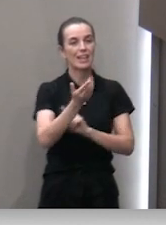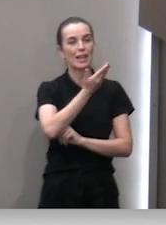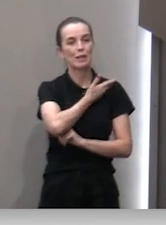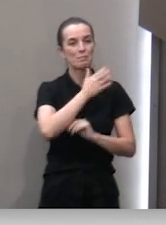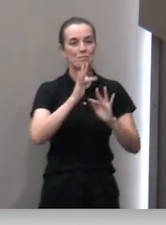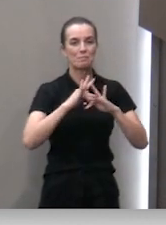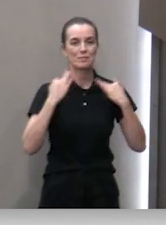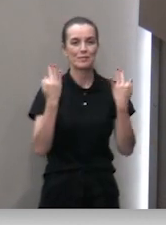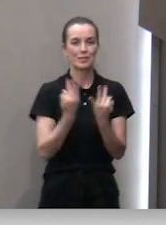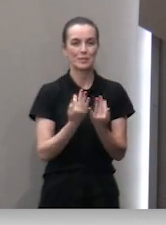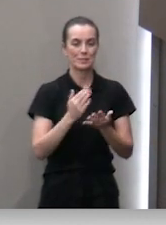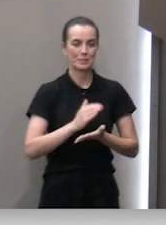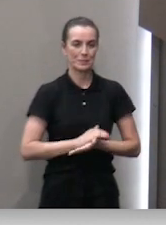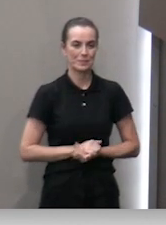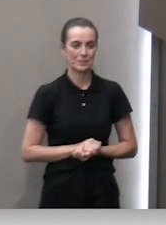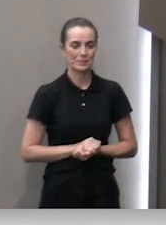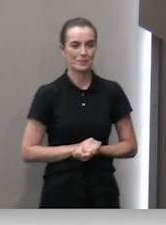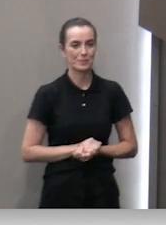e familiares.